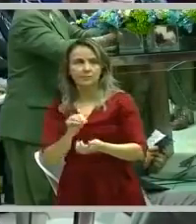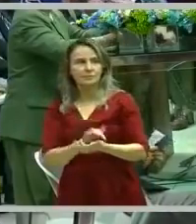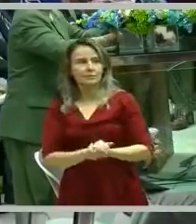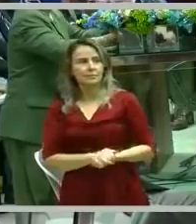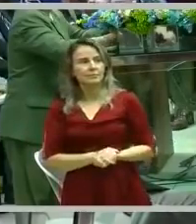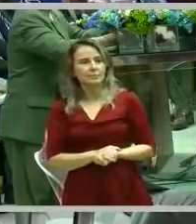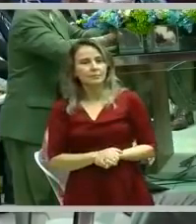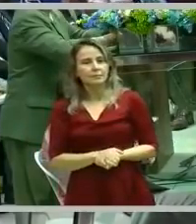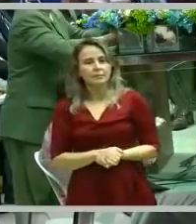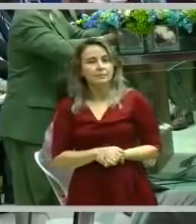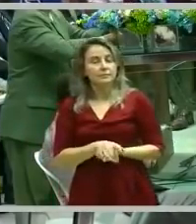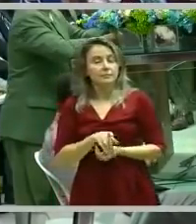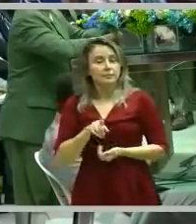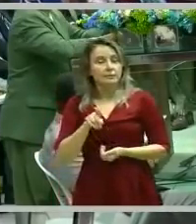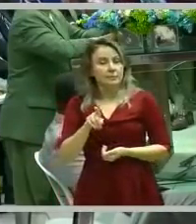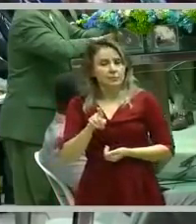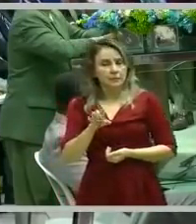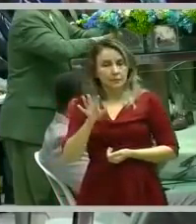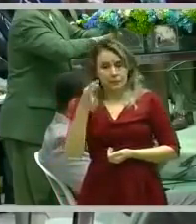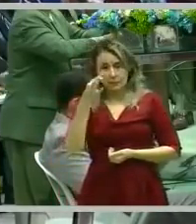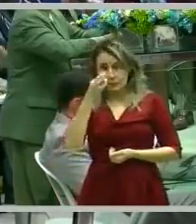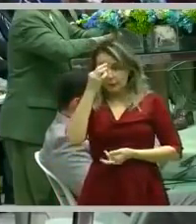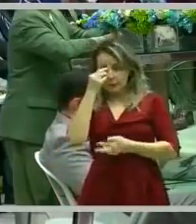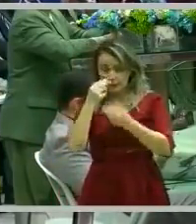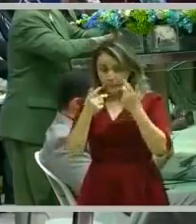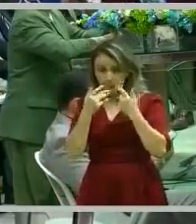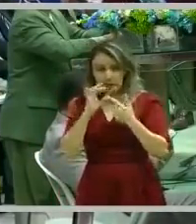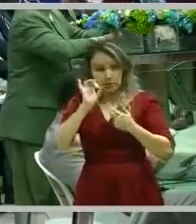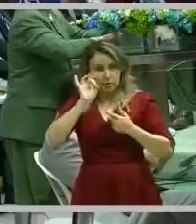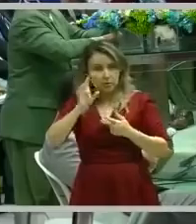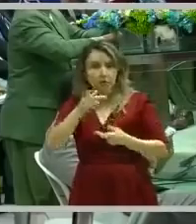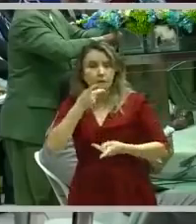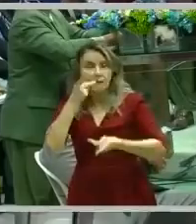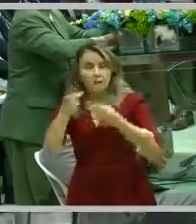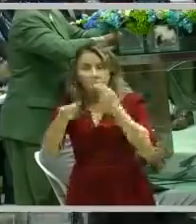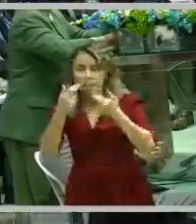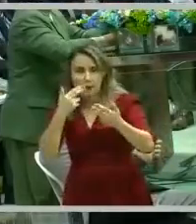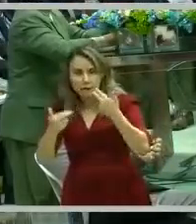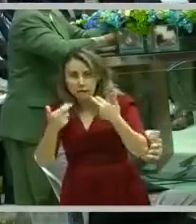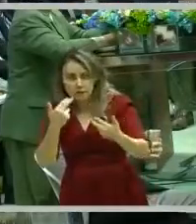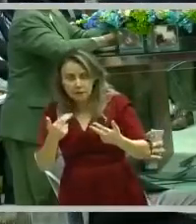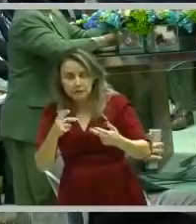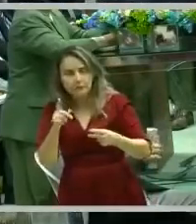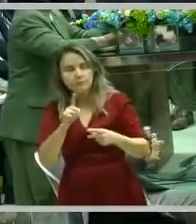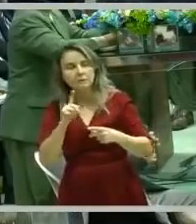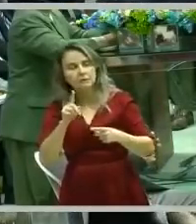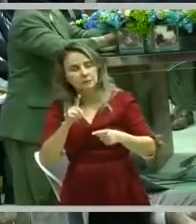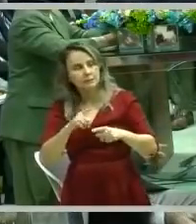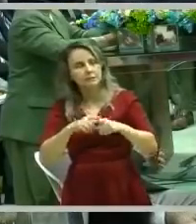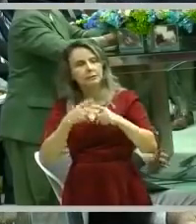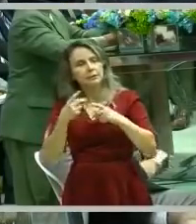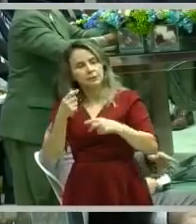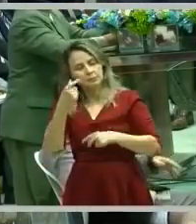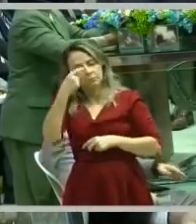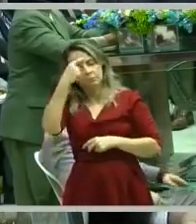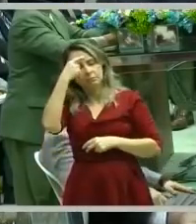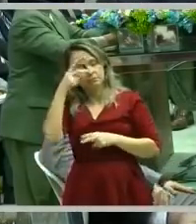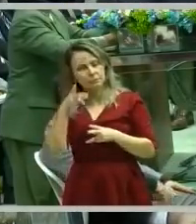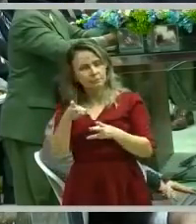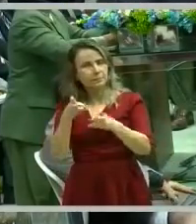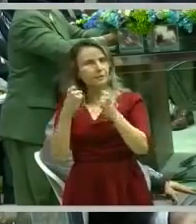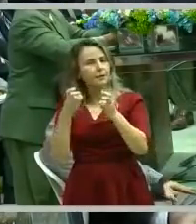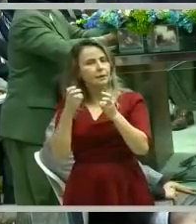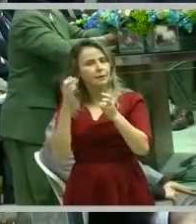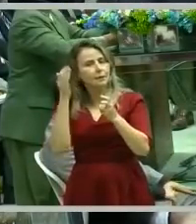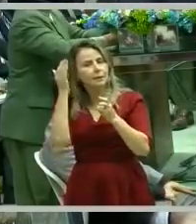Você foi batizado com o Espírito Santo, não foi só para falar línguas. Você foi batizado com o Espírito Santo para ter discernimento. Para entender,